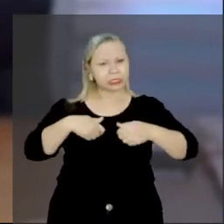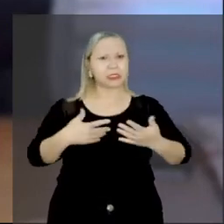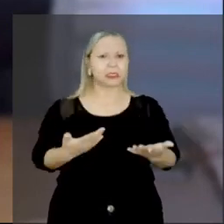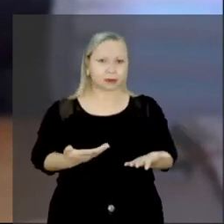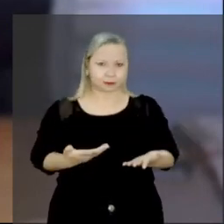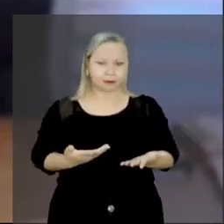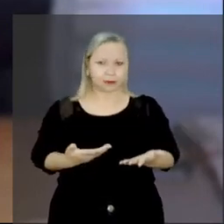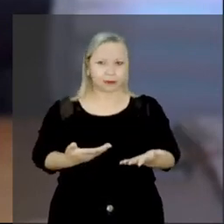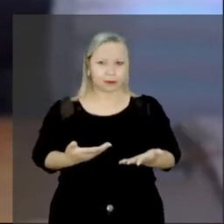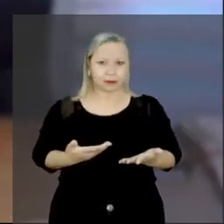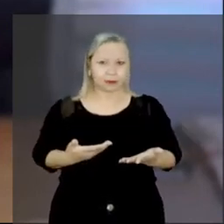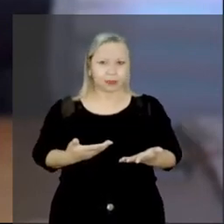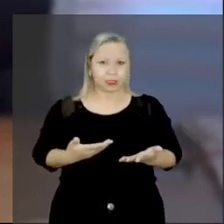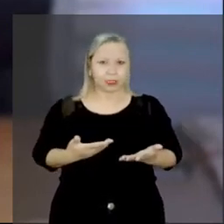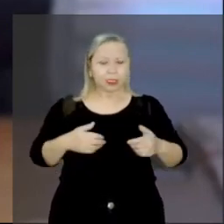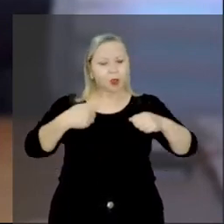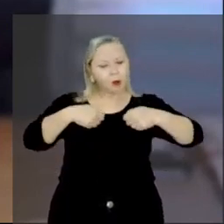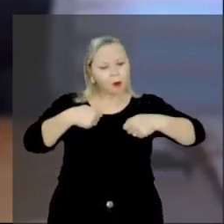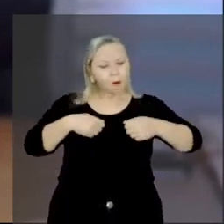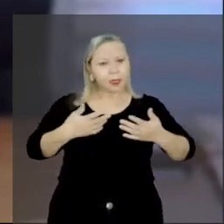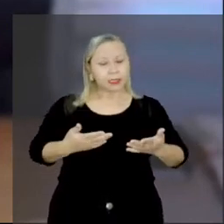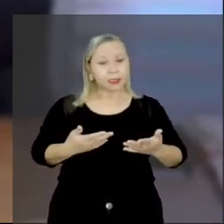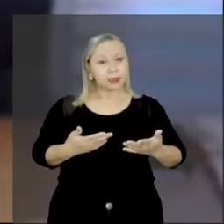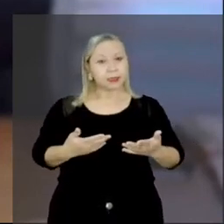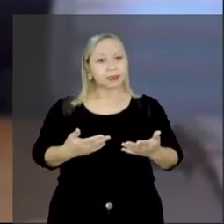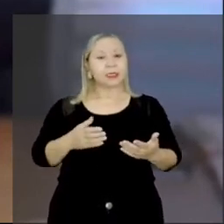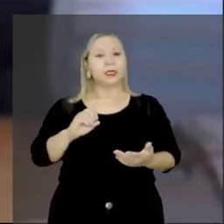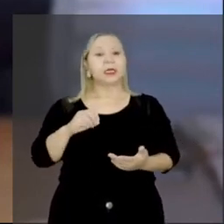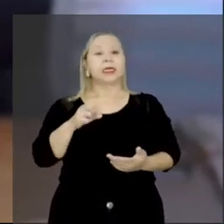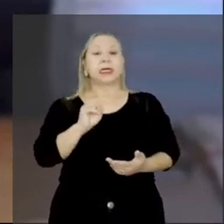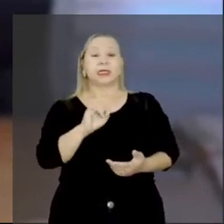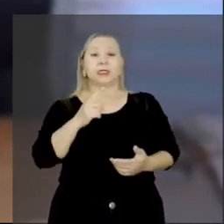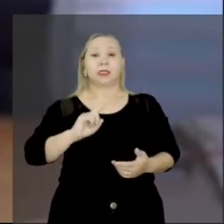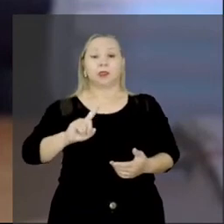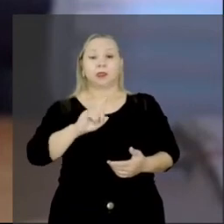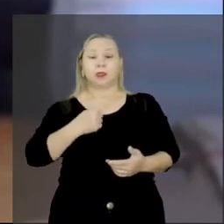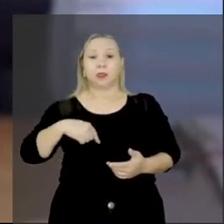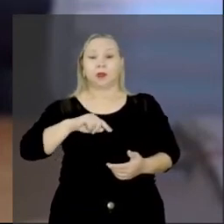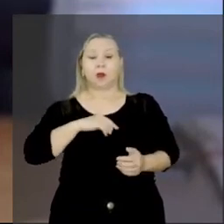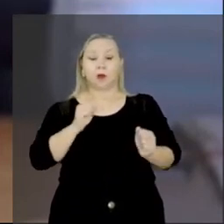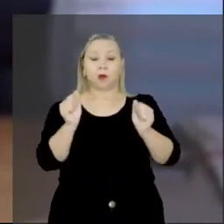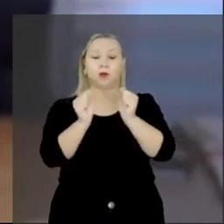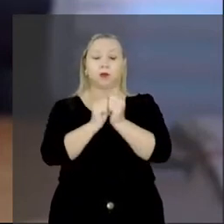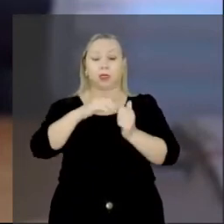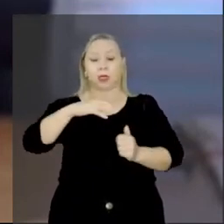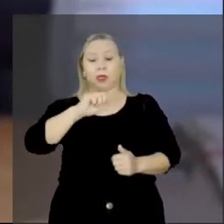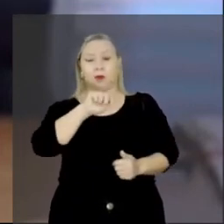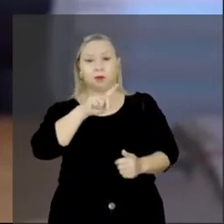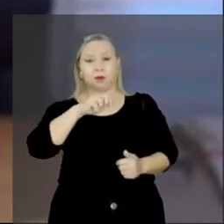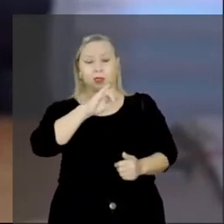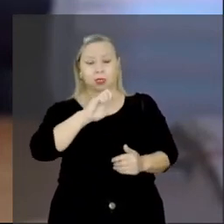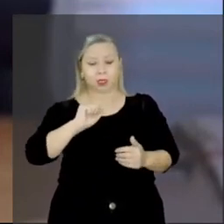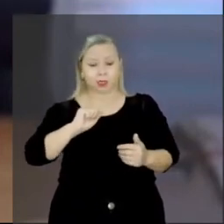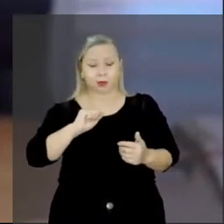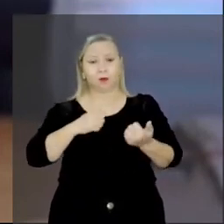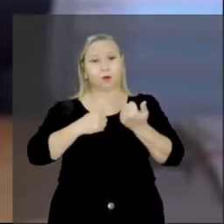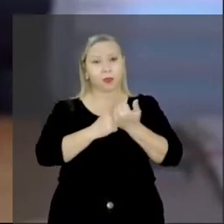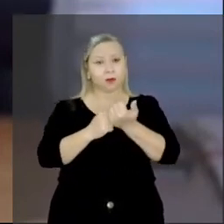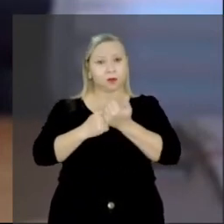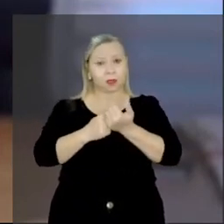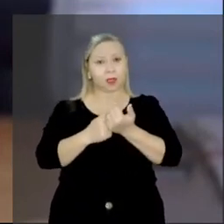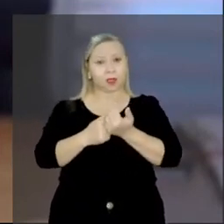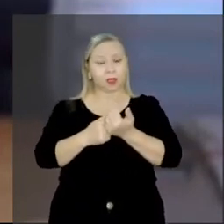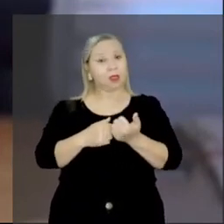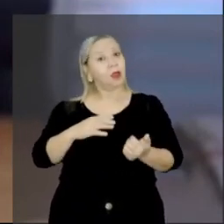aliança saudável, alguma coisa que seja positiva para o povo de Minas Gerais. Então, eu acho que é uma ajuda mútua.